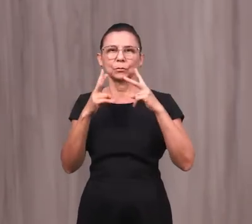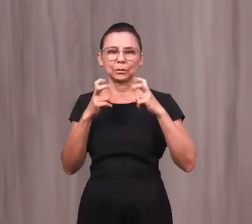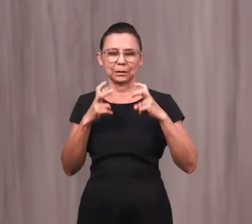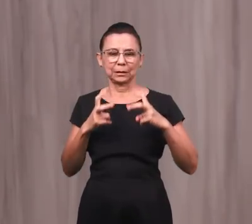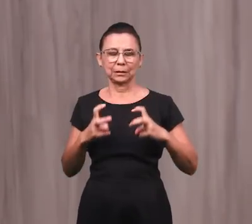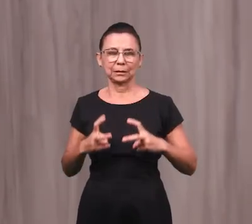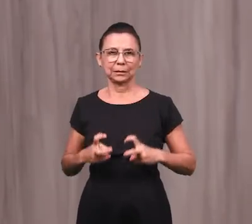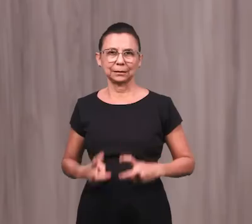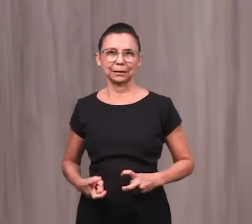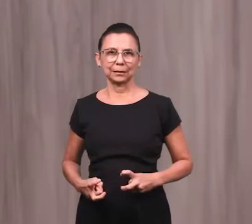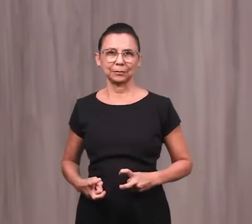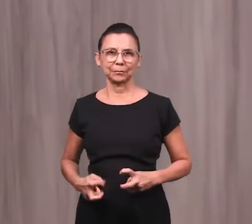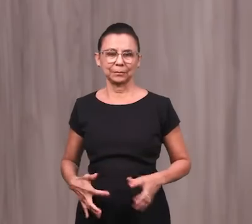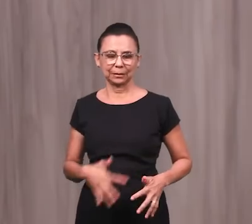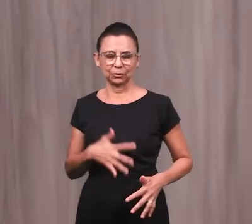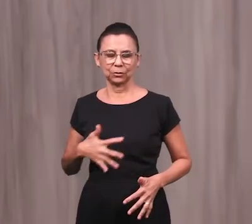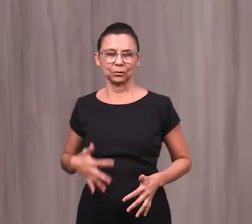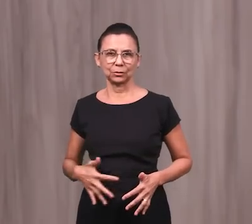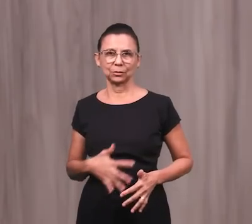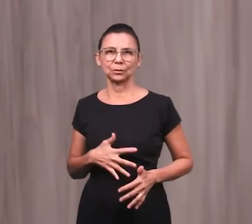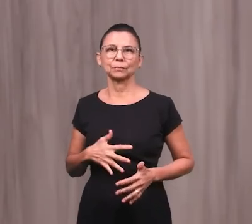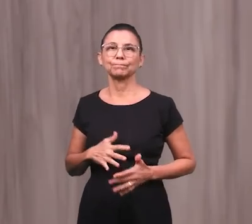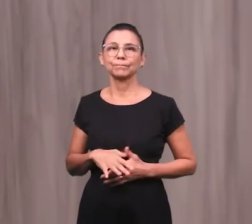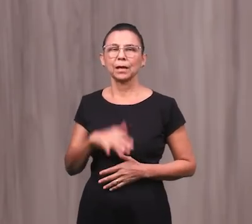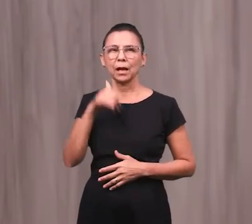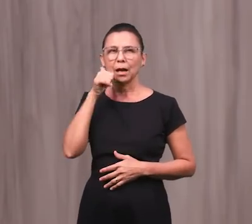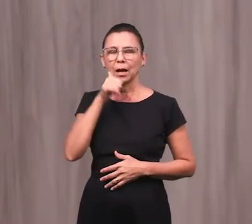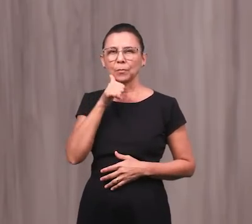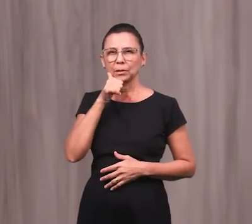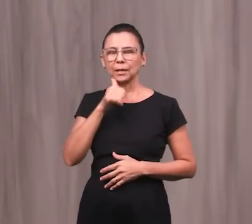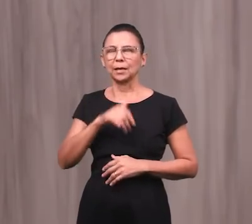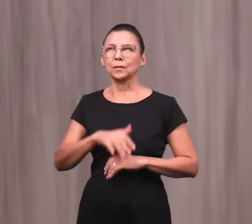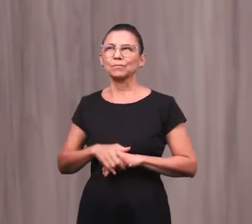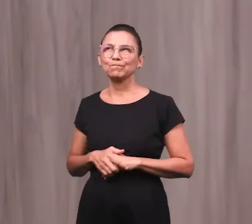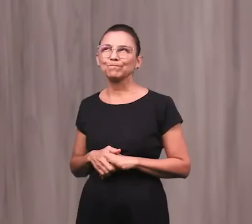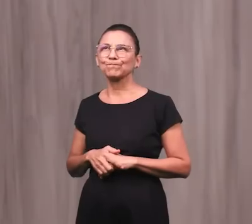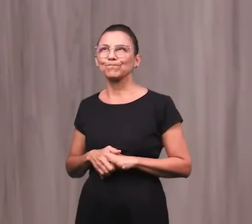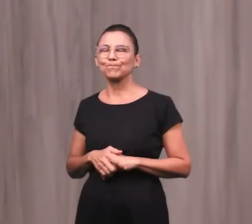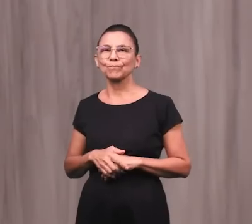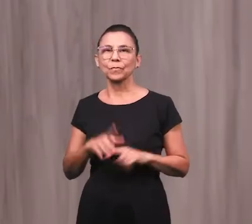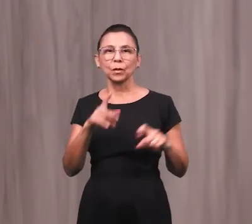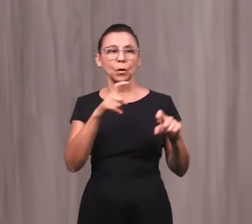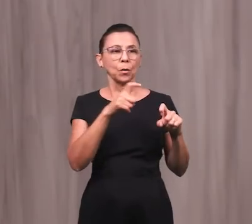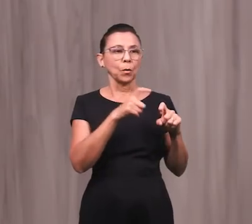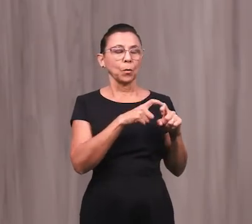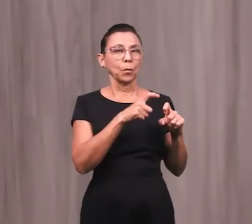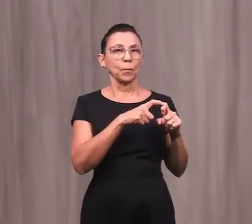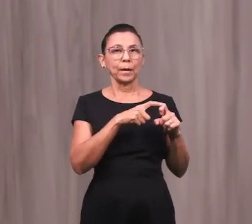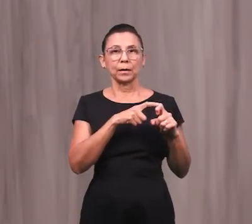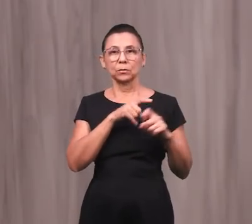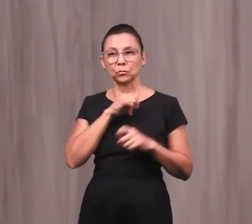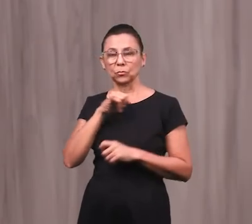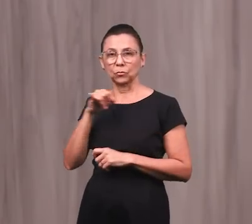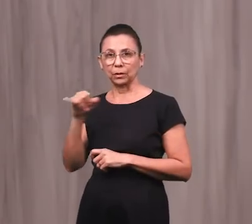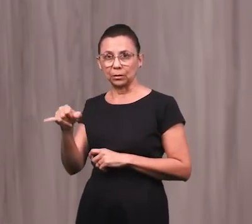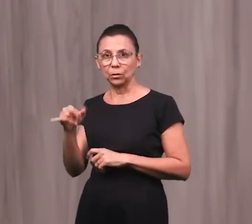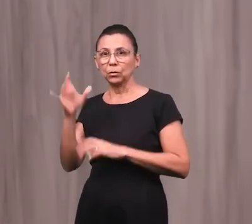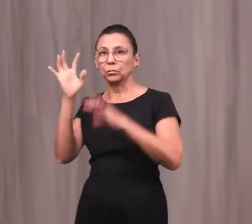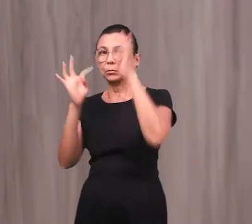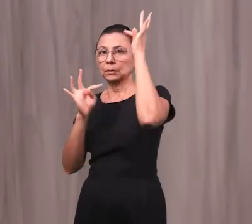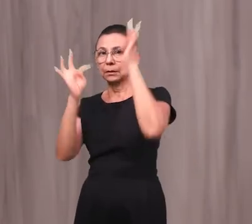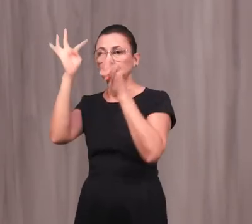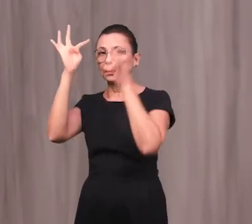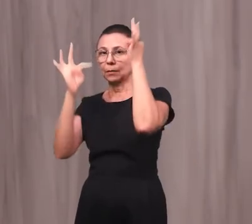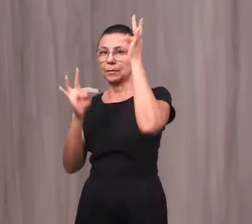ao câncer no seu abdômen. Ela recebeu uma informação do seu médico que o tratamento ao qual ela está